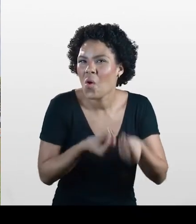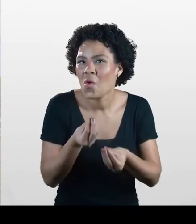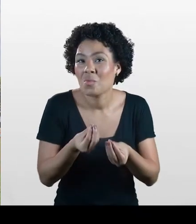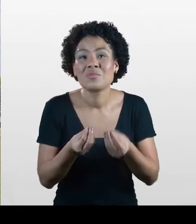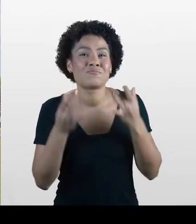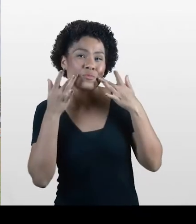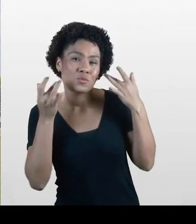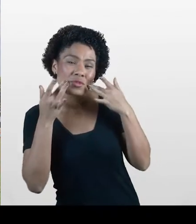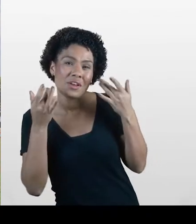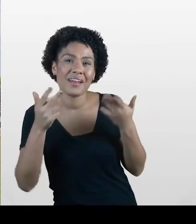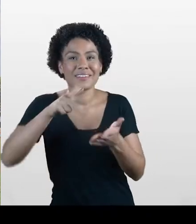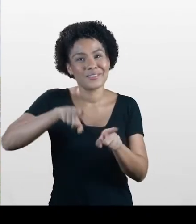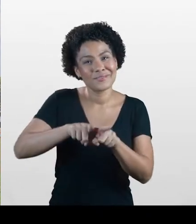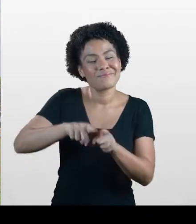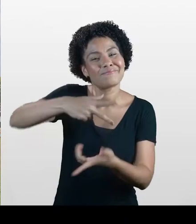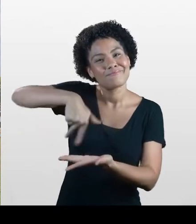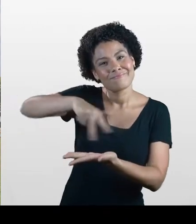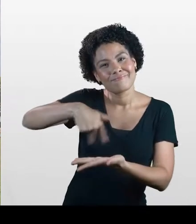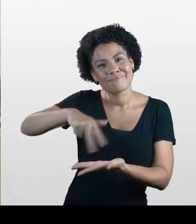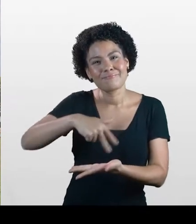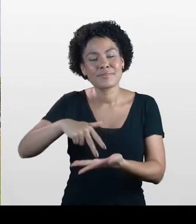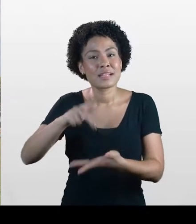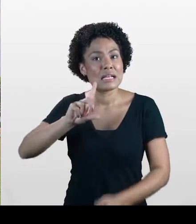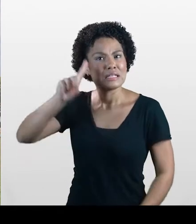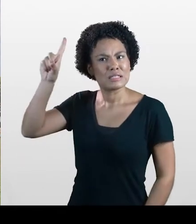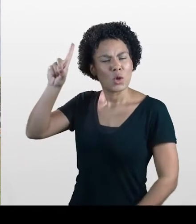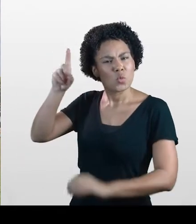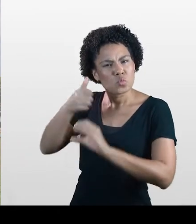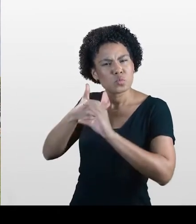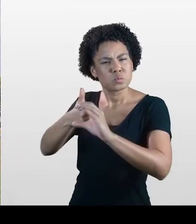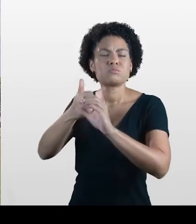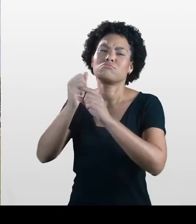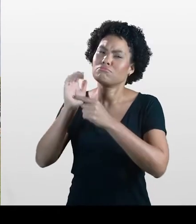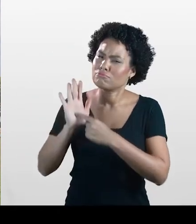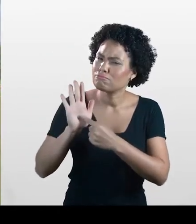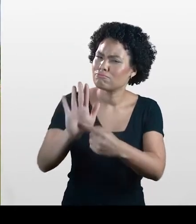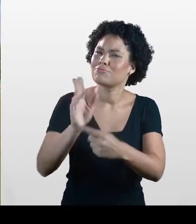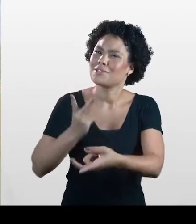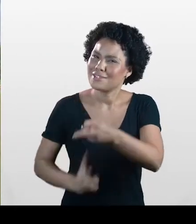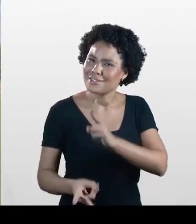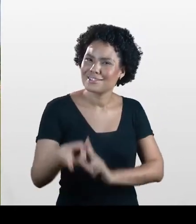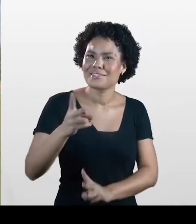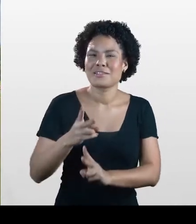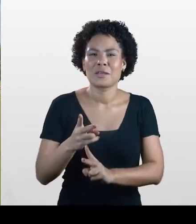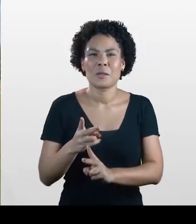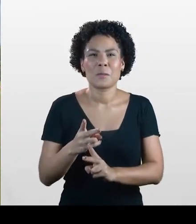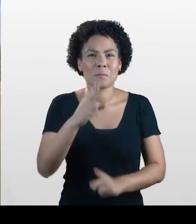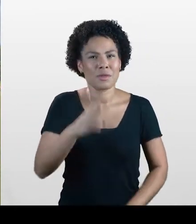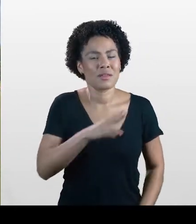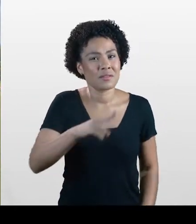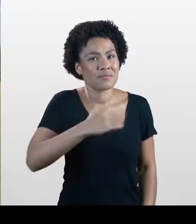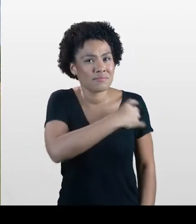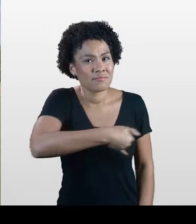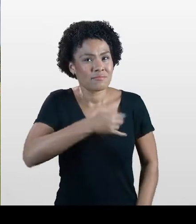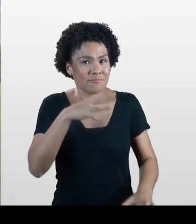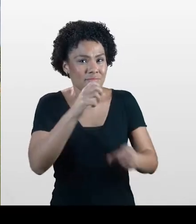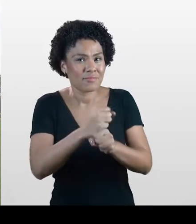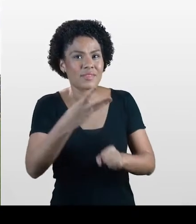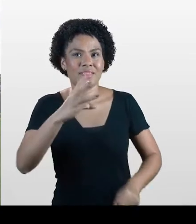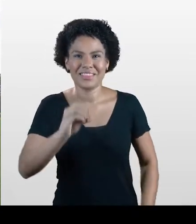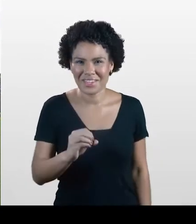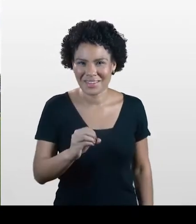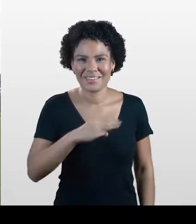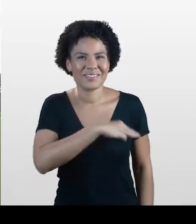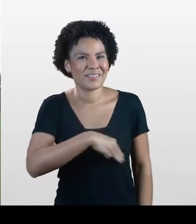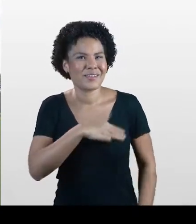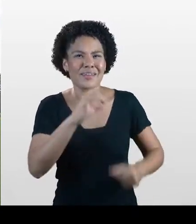meio do teatro e da dança, sempre trazendo a figura do Deus cristão. Ao todo, foram mais de 30 reduções e cada